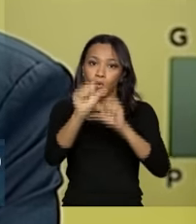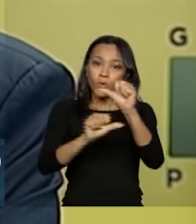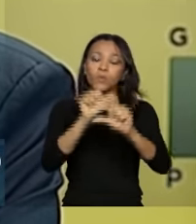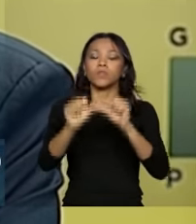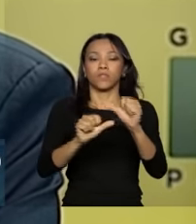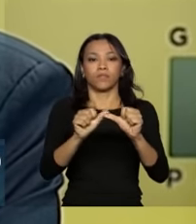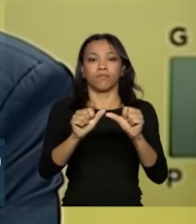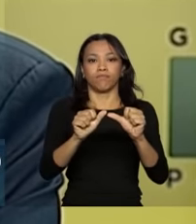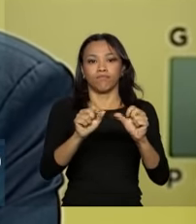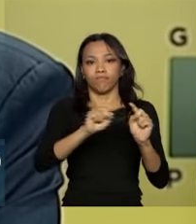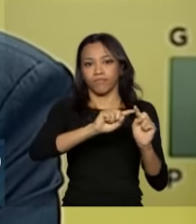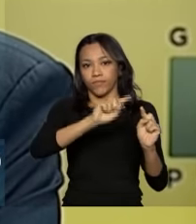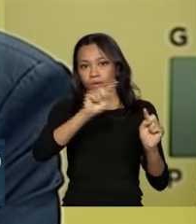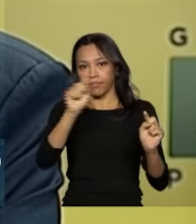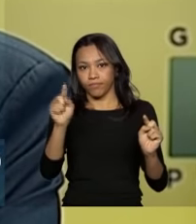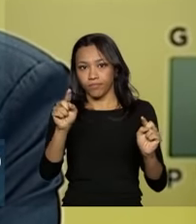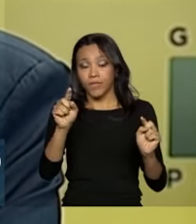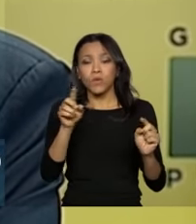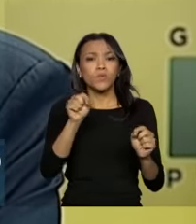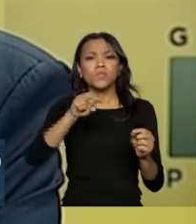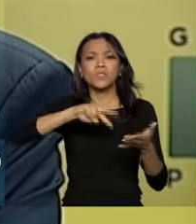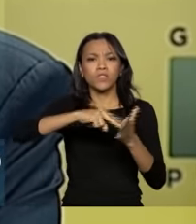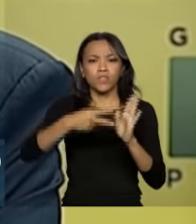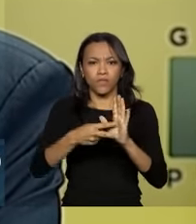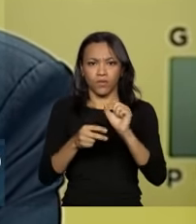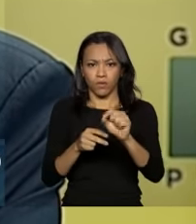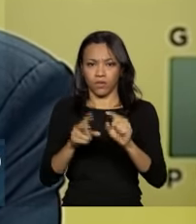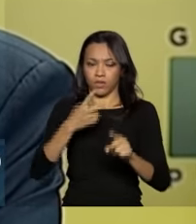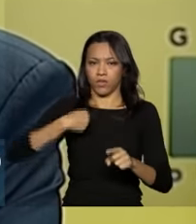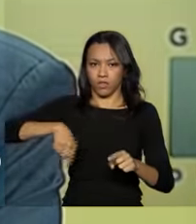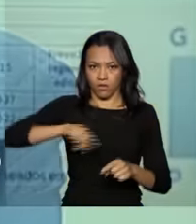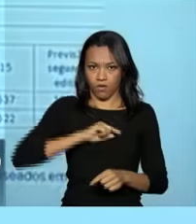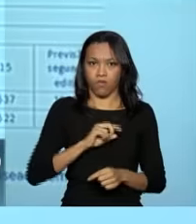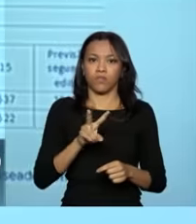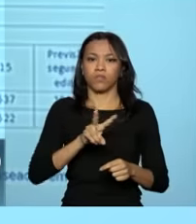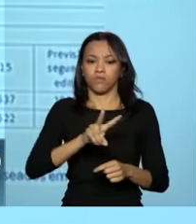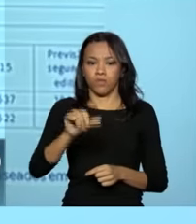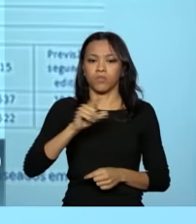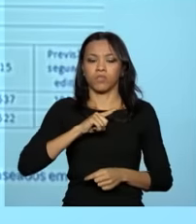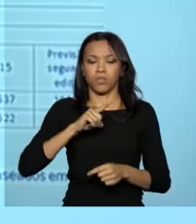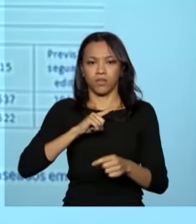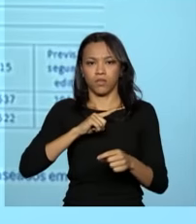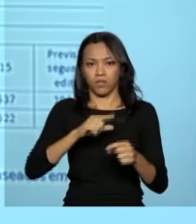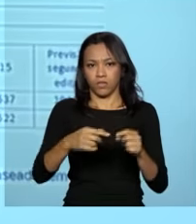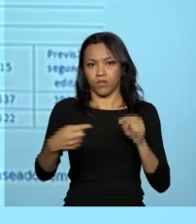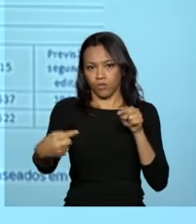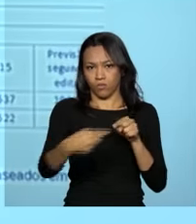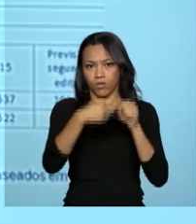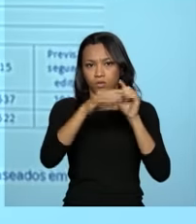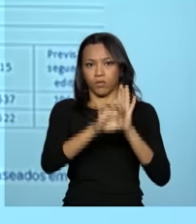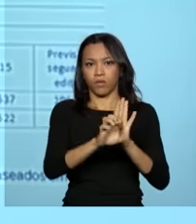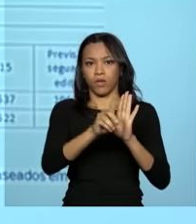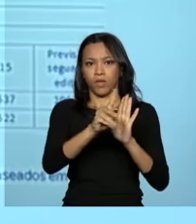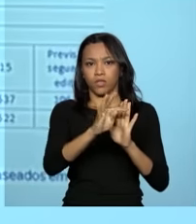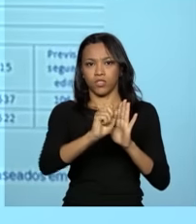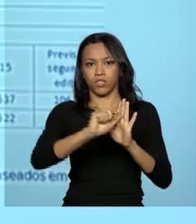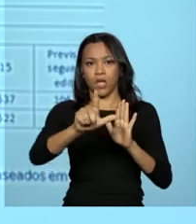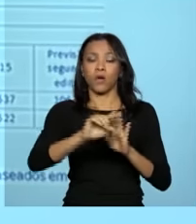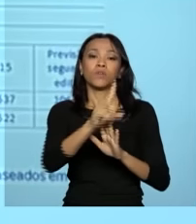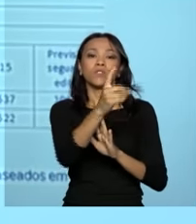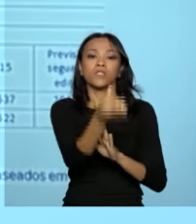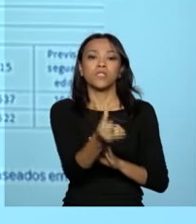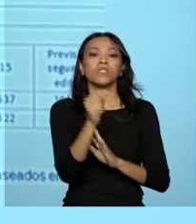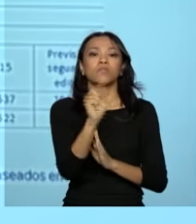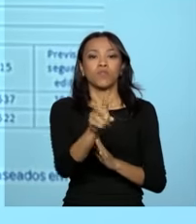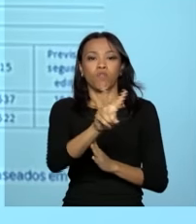boca de jacaré, que significa que teremos, segundo o edital, 16 mil vagas no